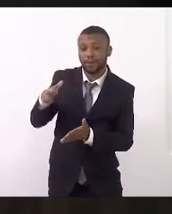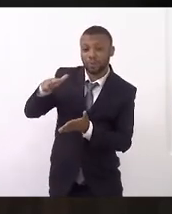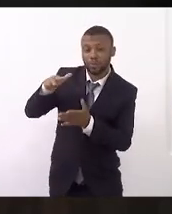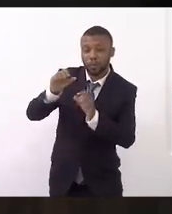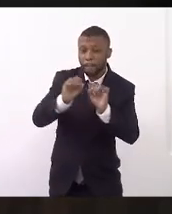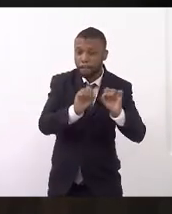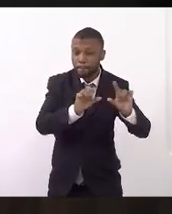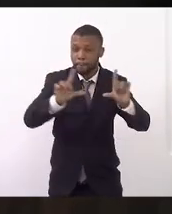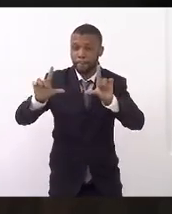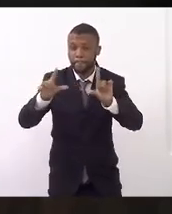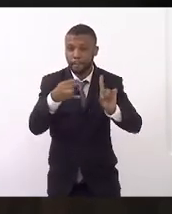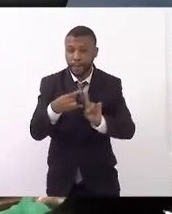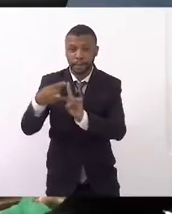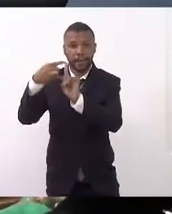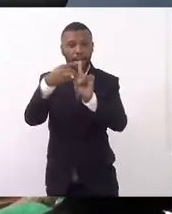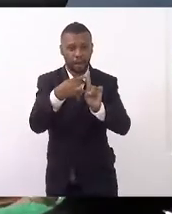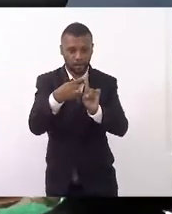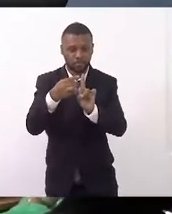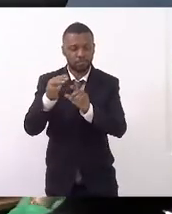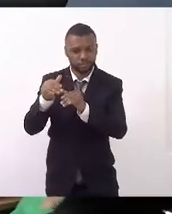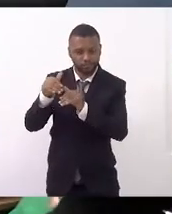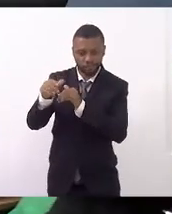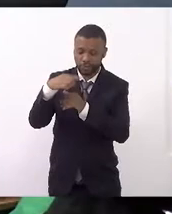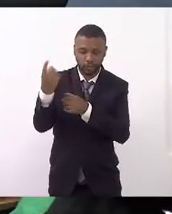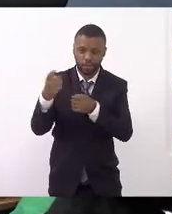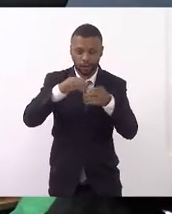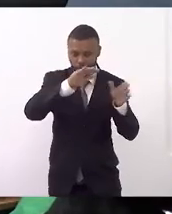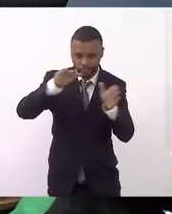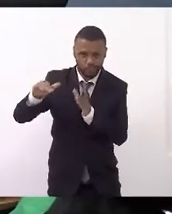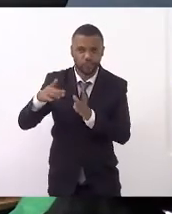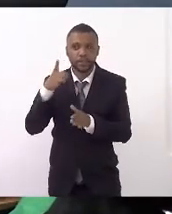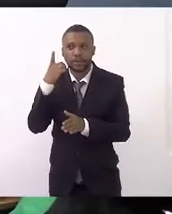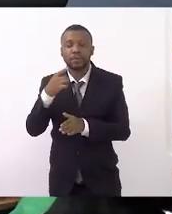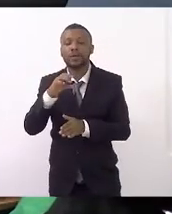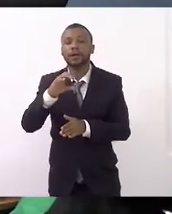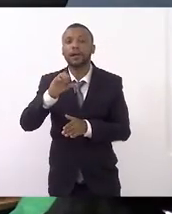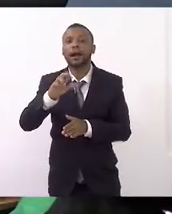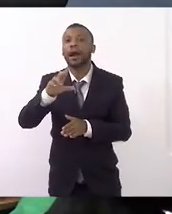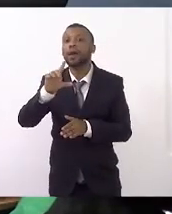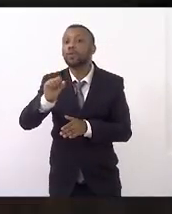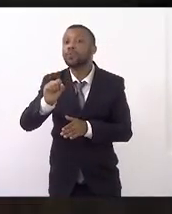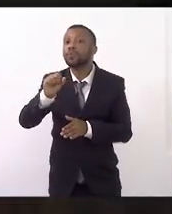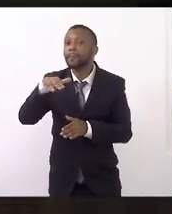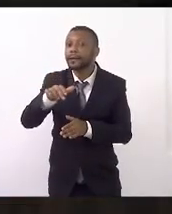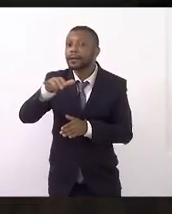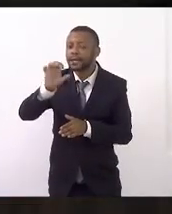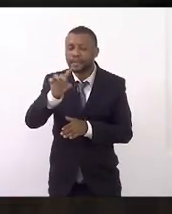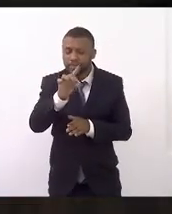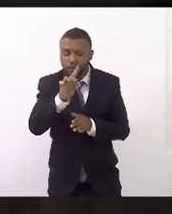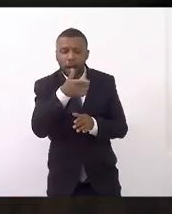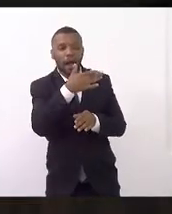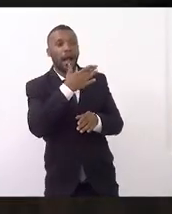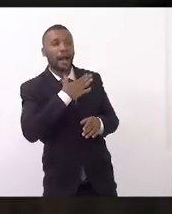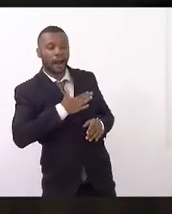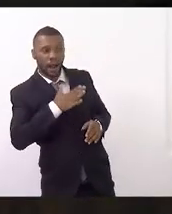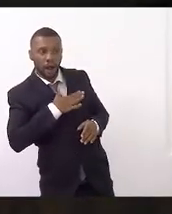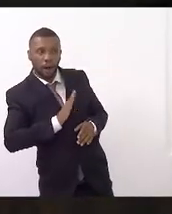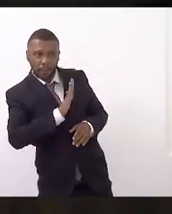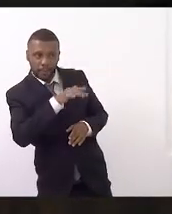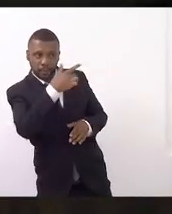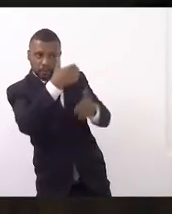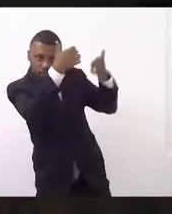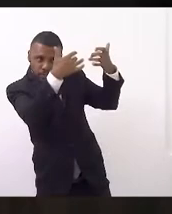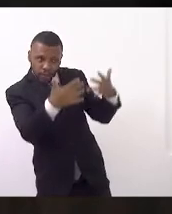há pouco. Daqui a pouco voltamos. Deputado Carlos Mink. Presidente. Já eu vou fazer uma fala aqui sobre